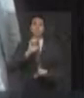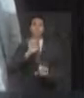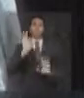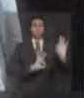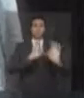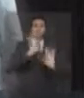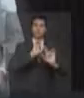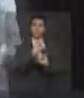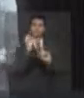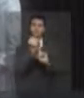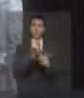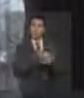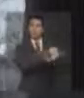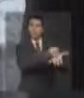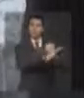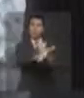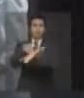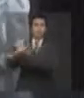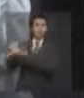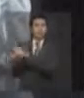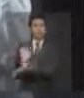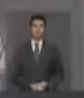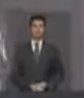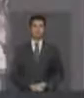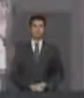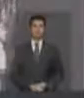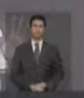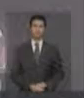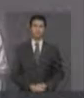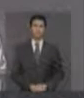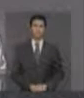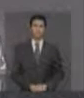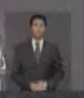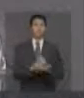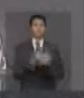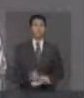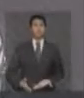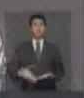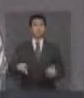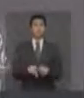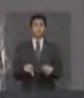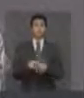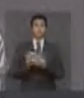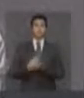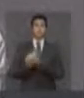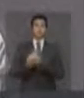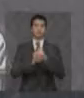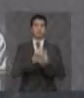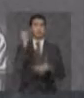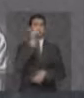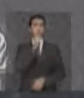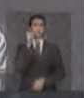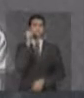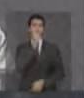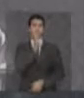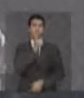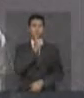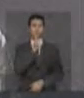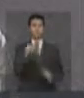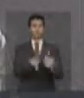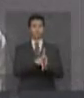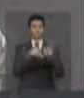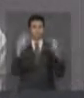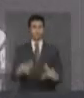temos de levar até o nosso povo. Começar cumprimentando as mulheres da